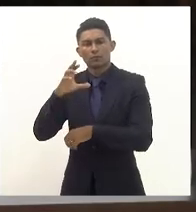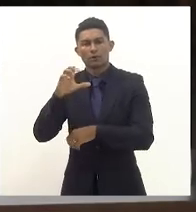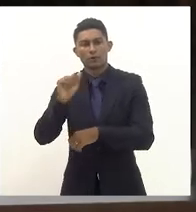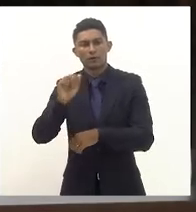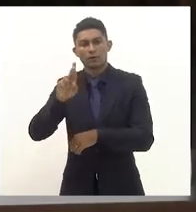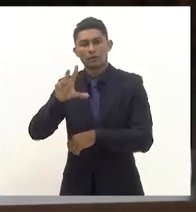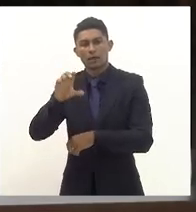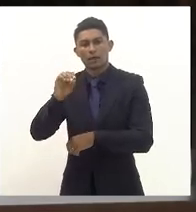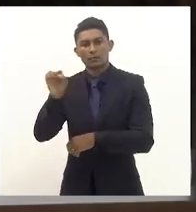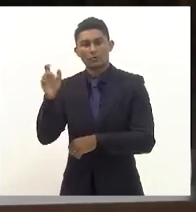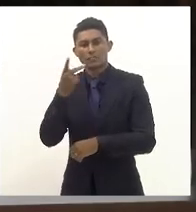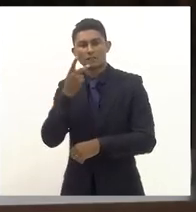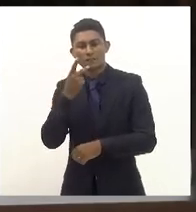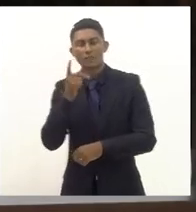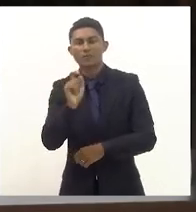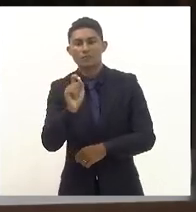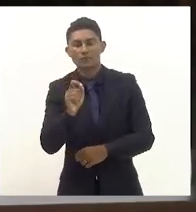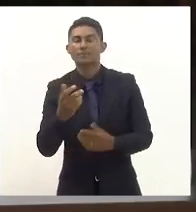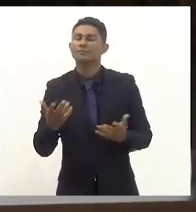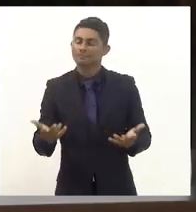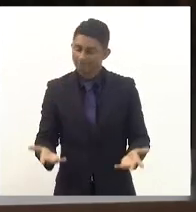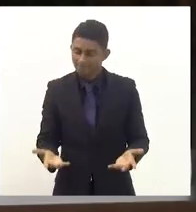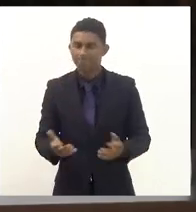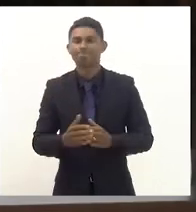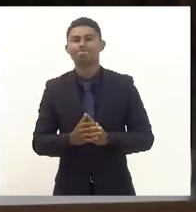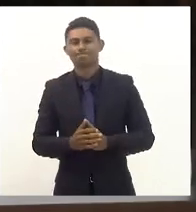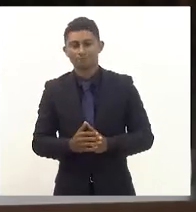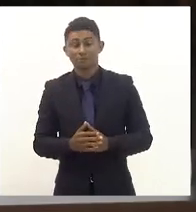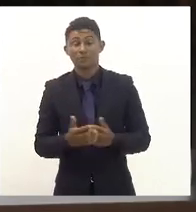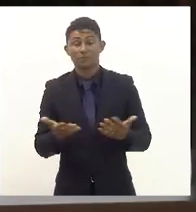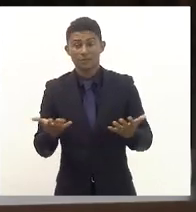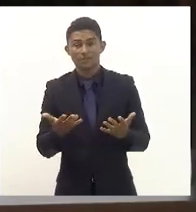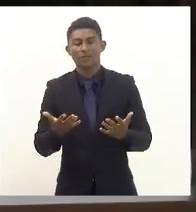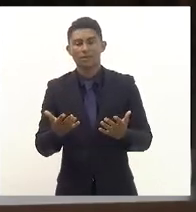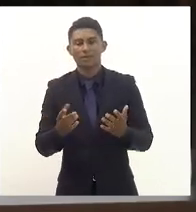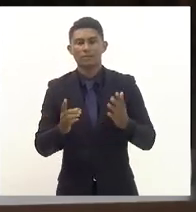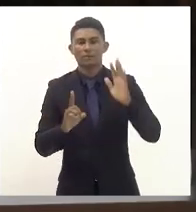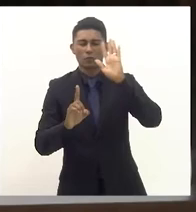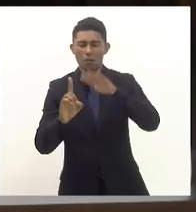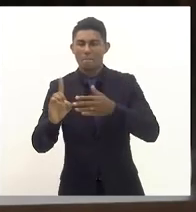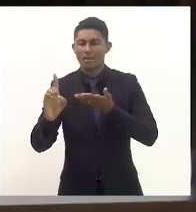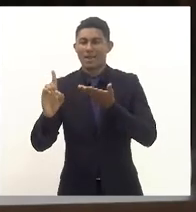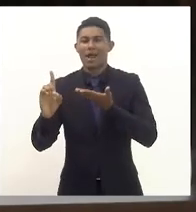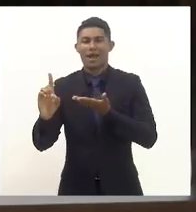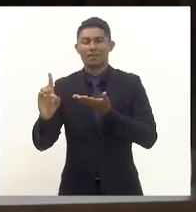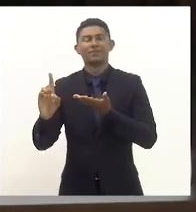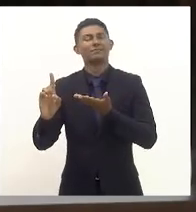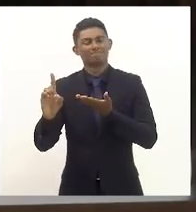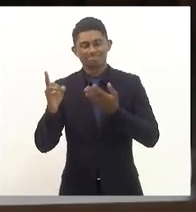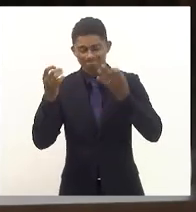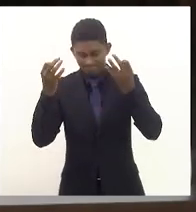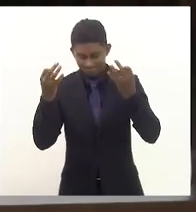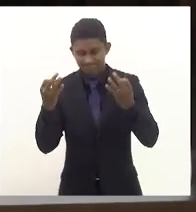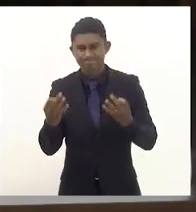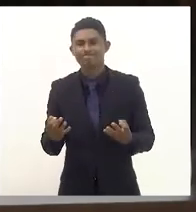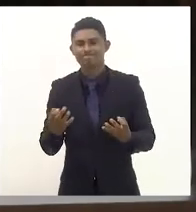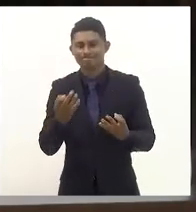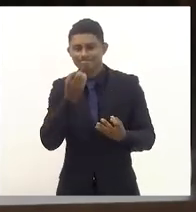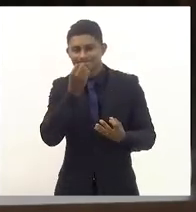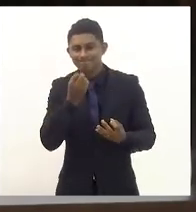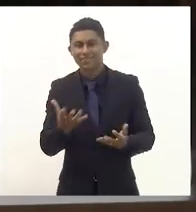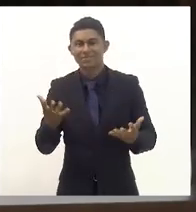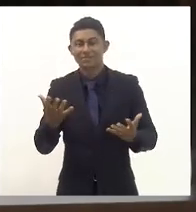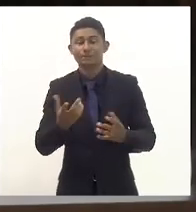Roberto já tá aí essa é uma justa homenagem talvez até tarde a mais uma justa homenagem